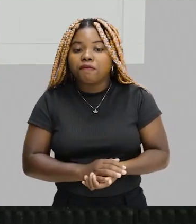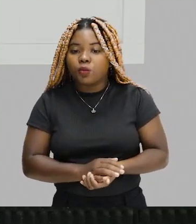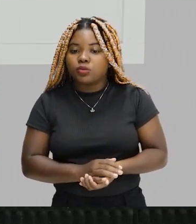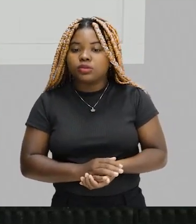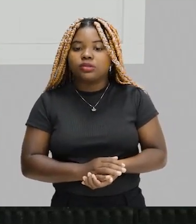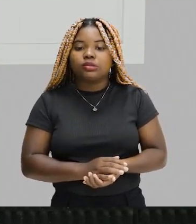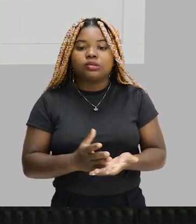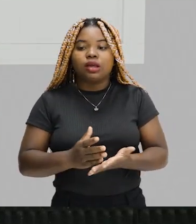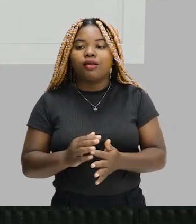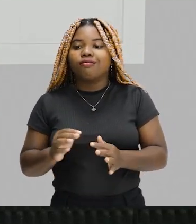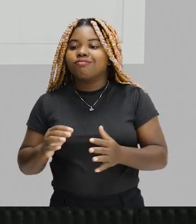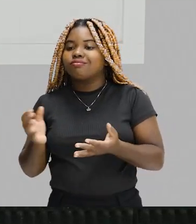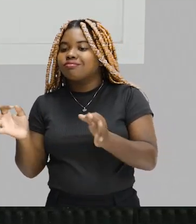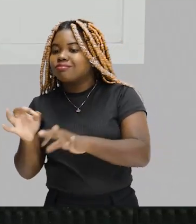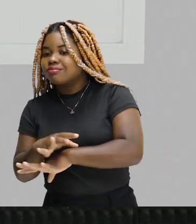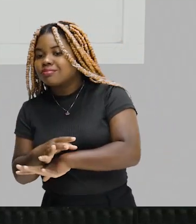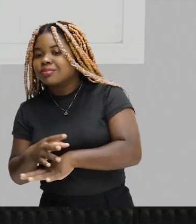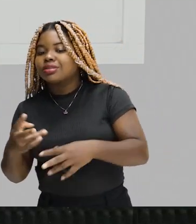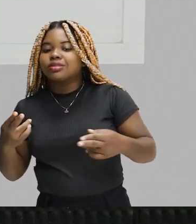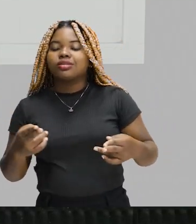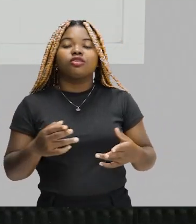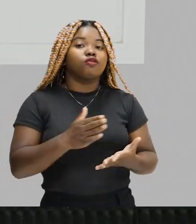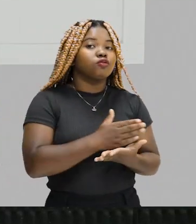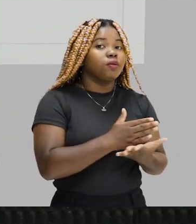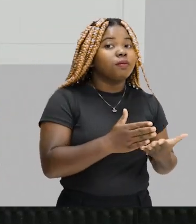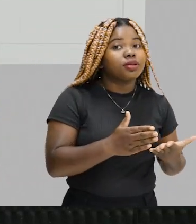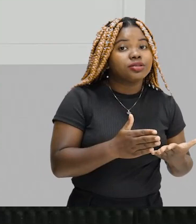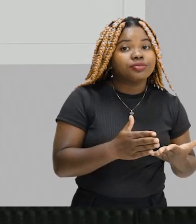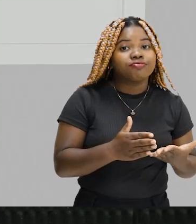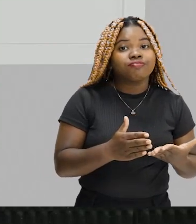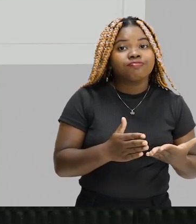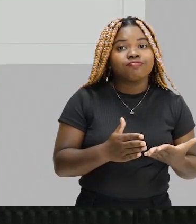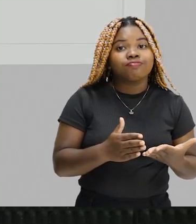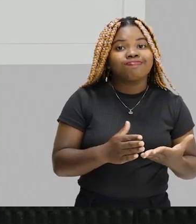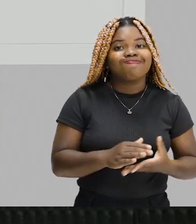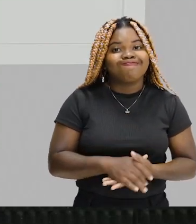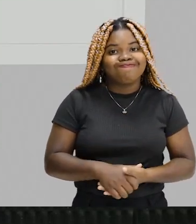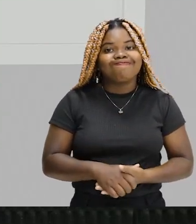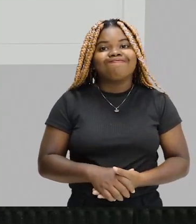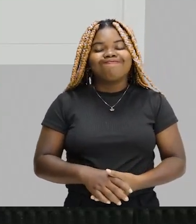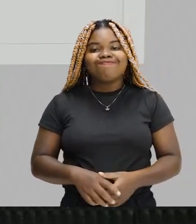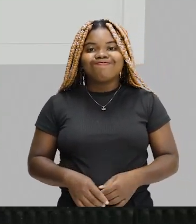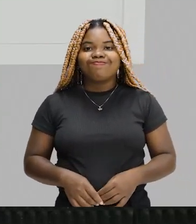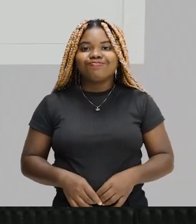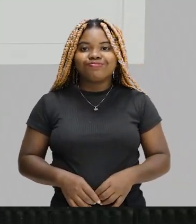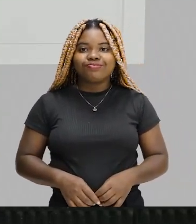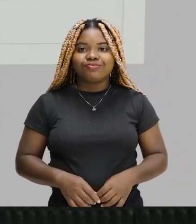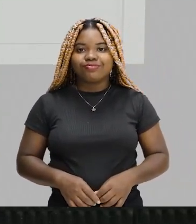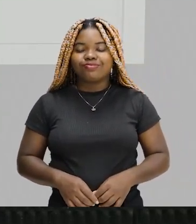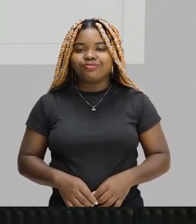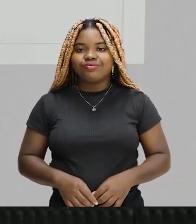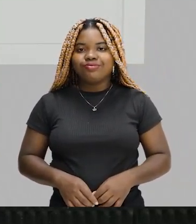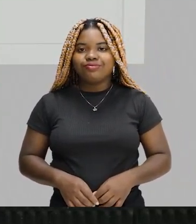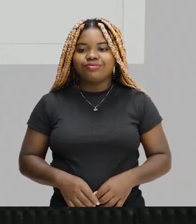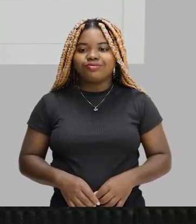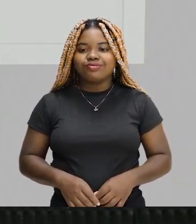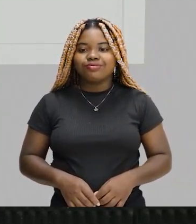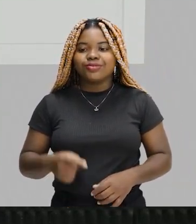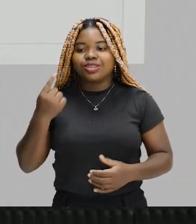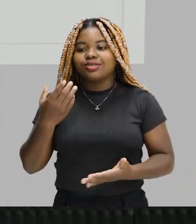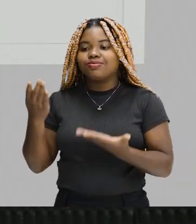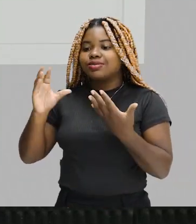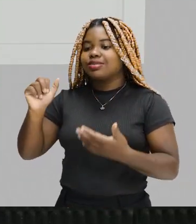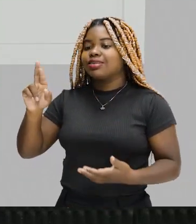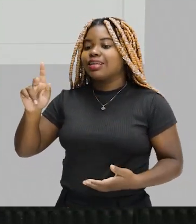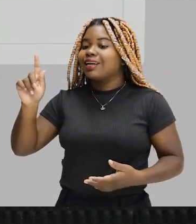Né? Ou o somatório das forças finais tem que ser igual ao somatório das forças iniciais. Certo? No caso, a conservação de carga,